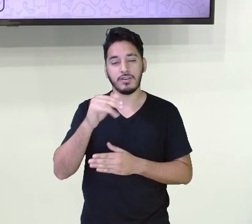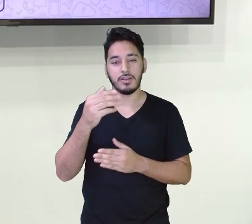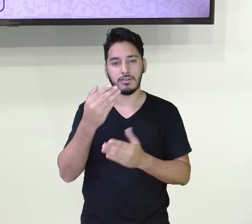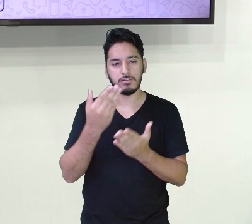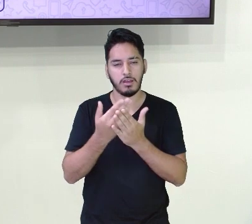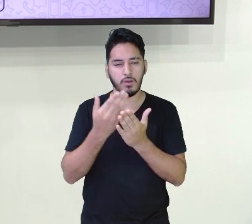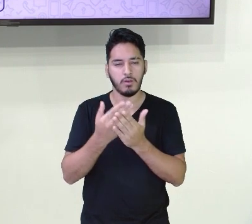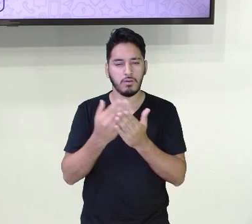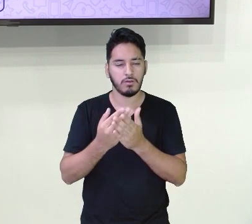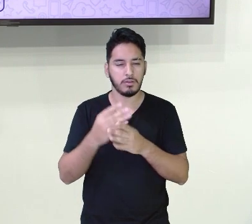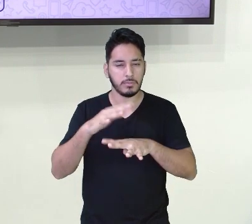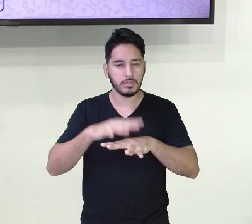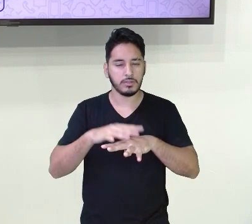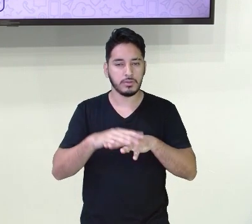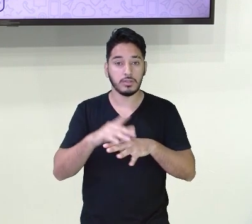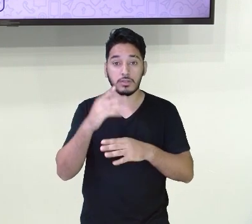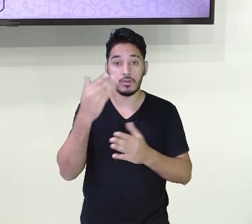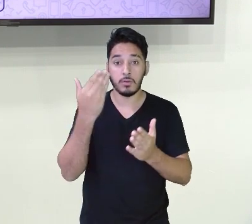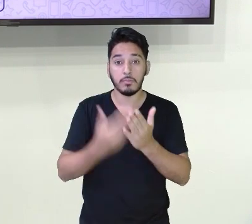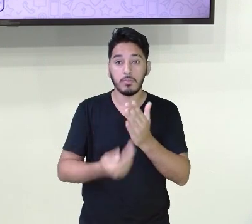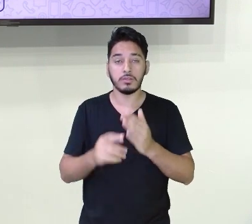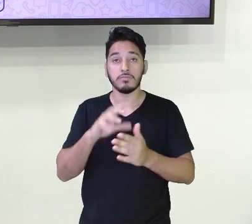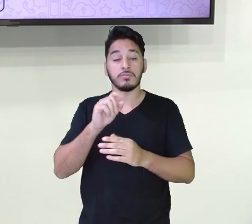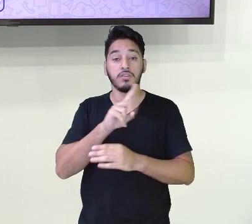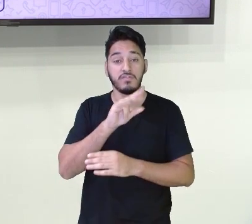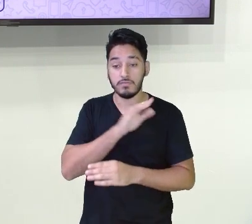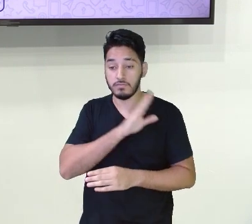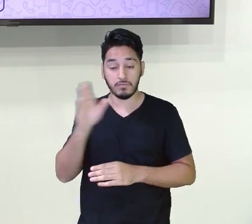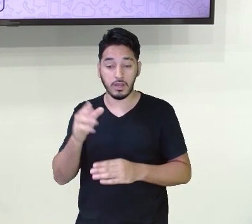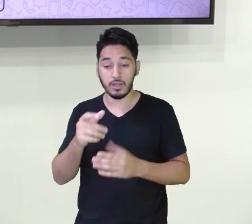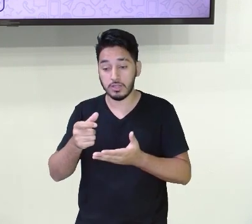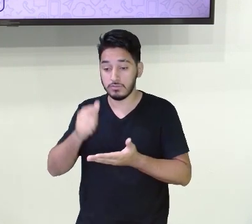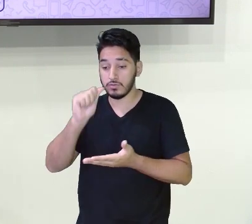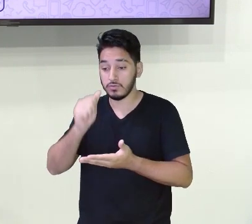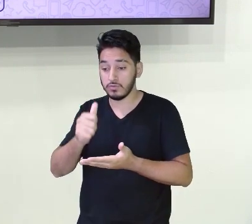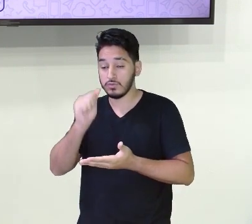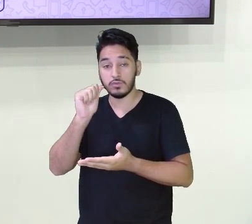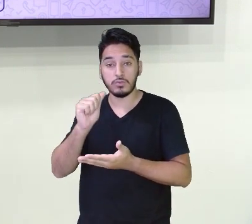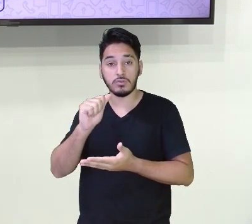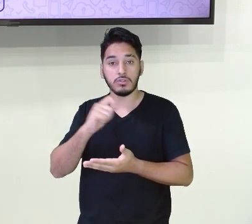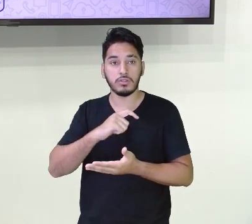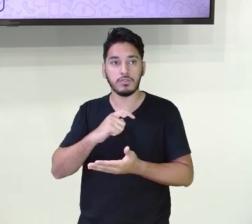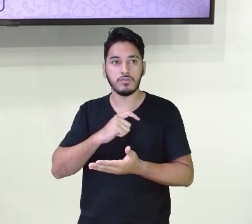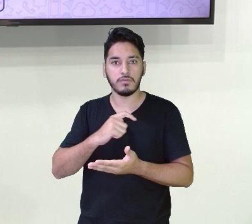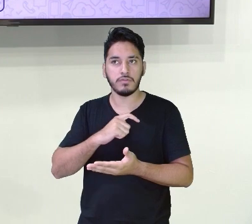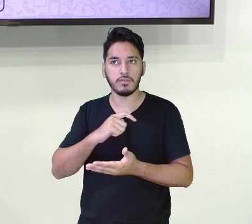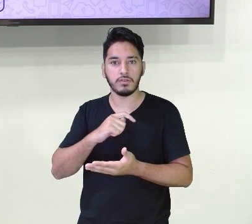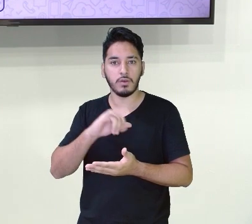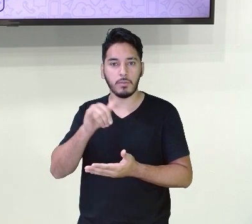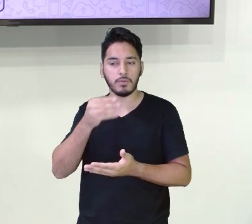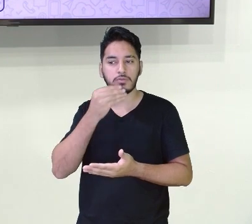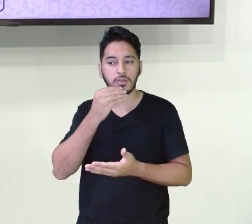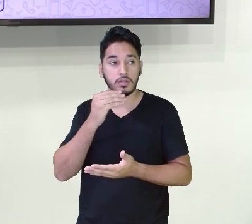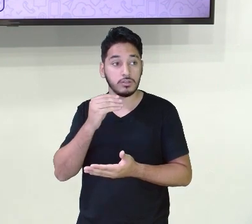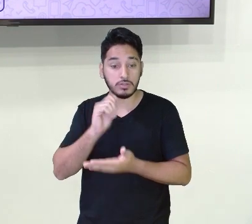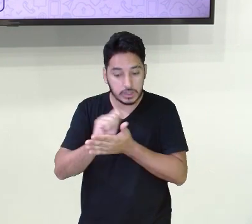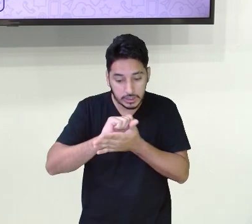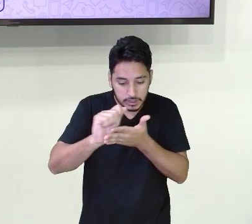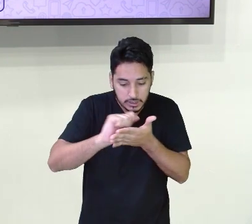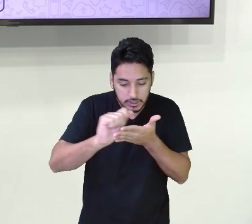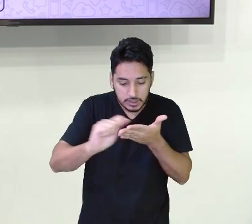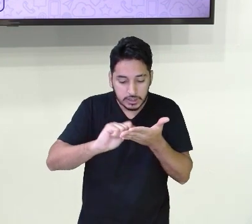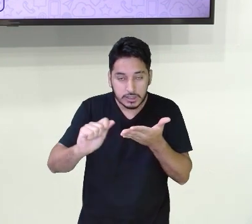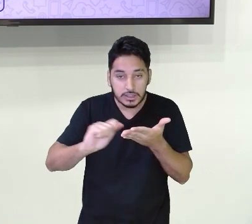e não perde a inspiração não. Corre lá, quando tiver a primeira oportunidade já começa a fazer alguma coisa, porque